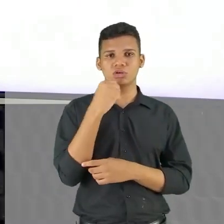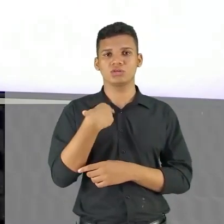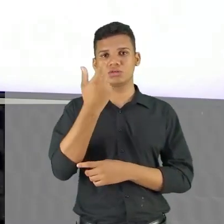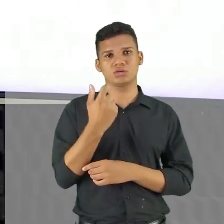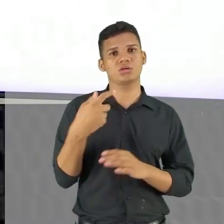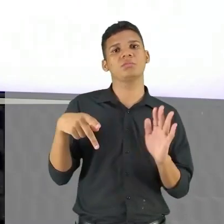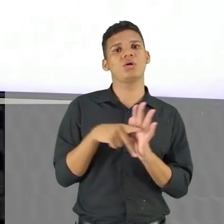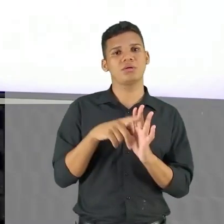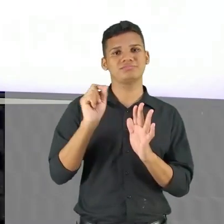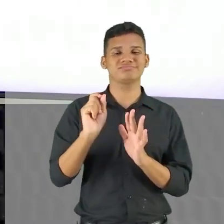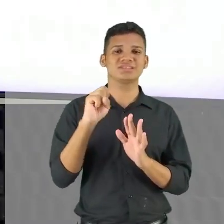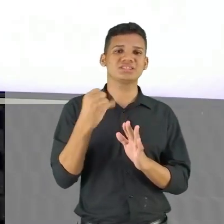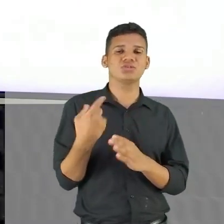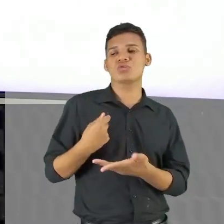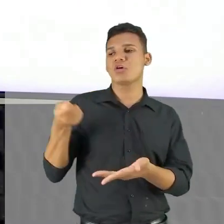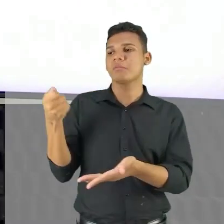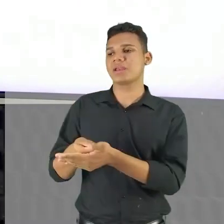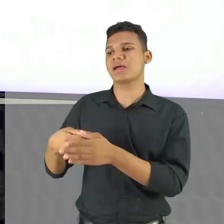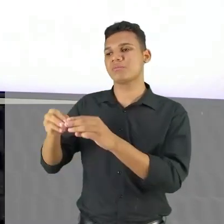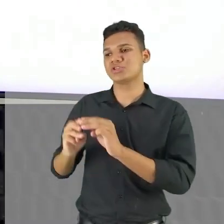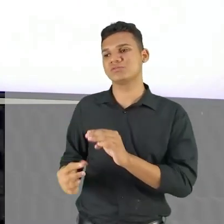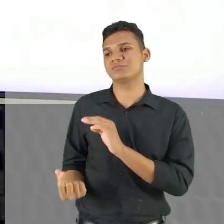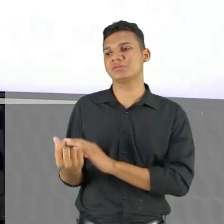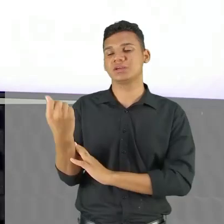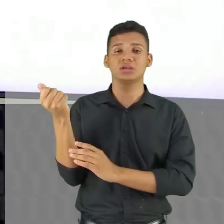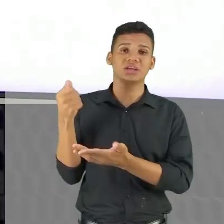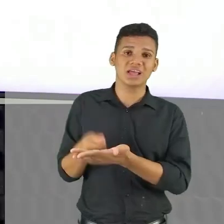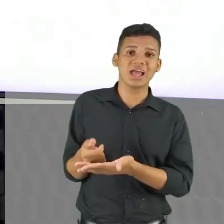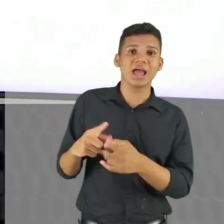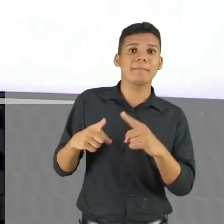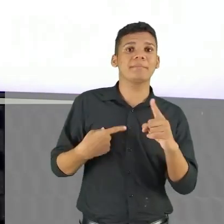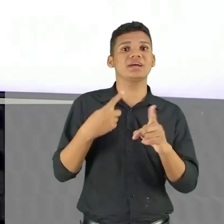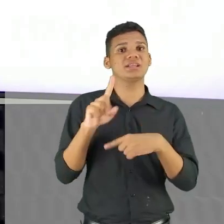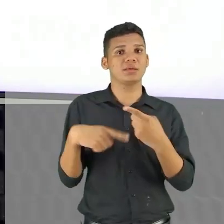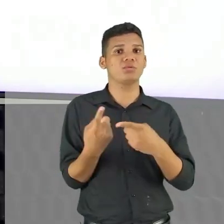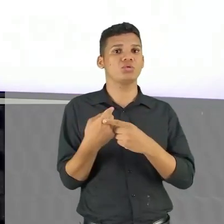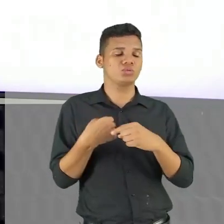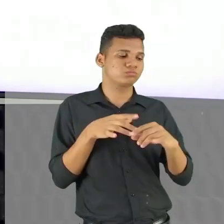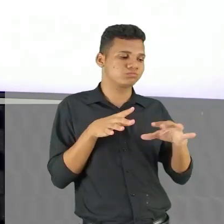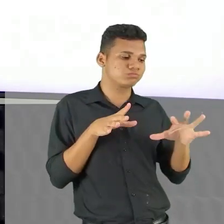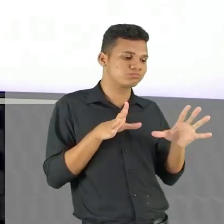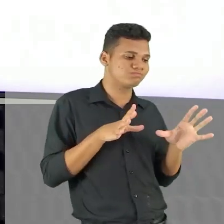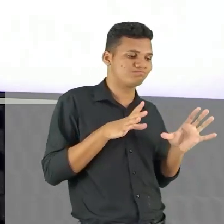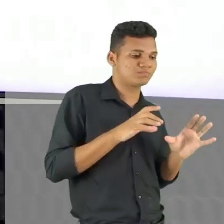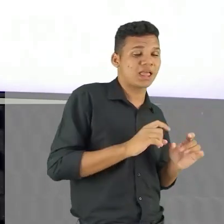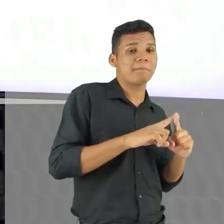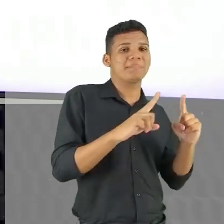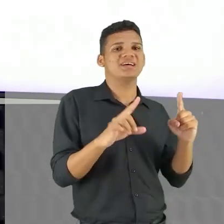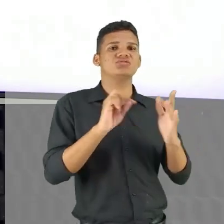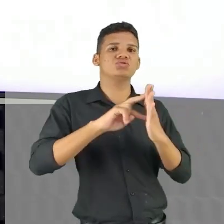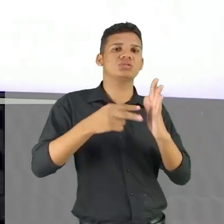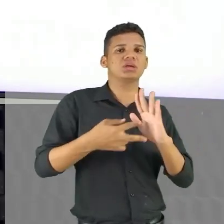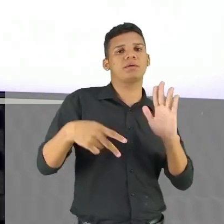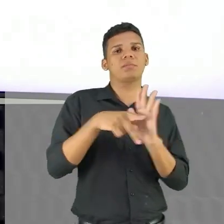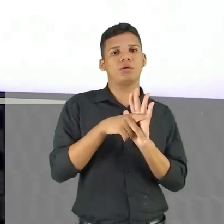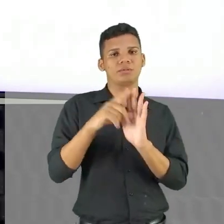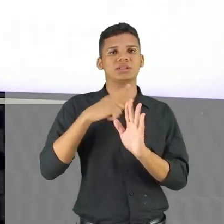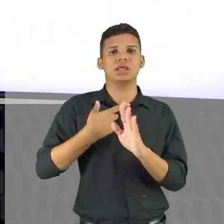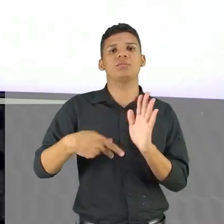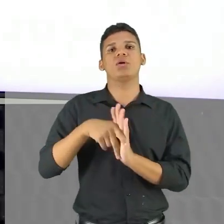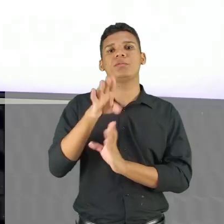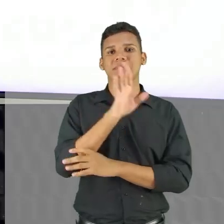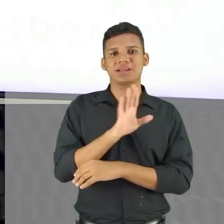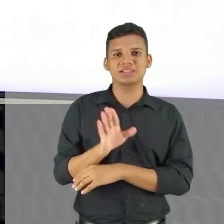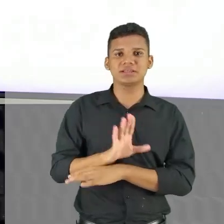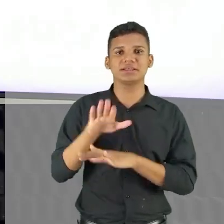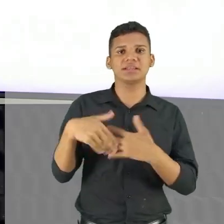eu comprar mediante pagamento em dinheiro, automaticamente eu estou excluindo parte significativa dos brasileiros,